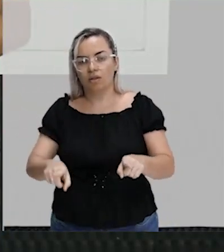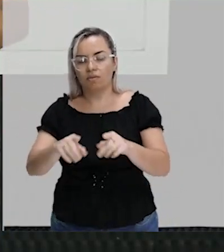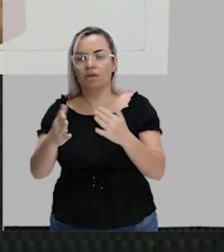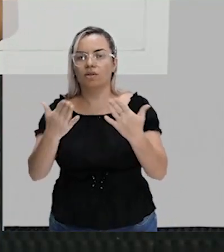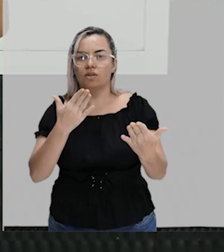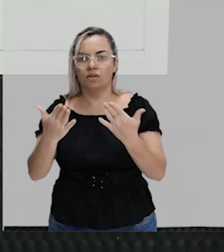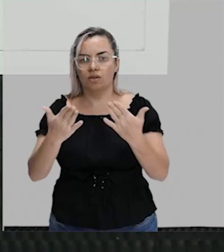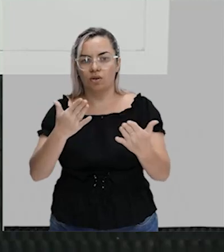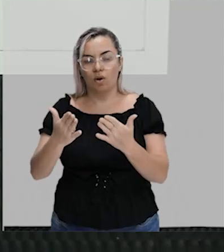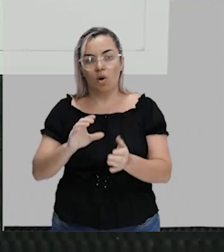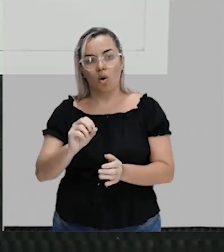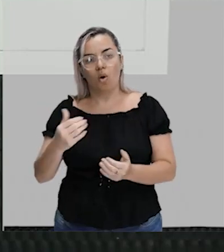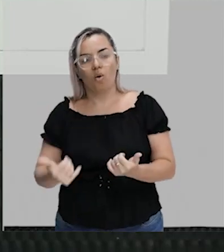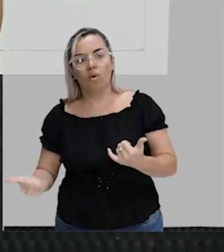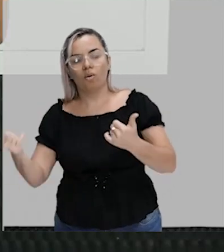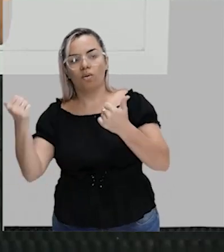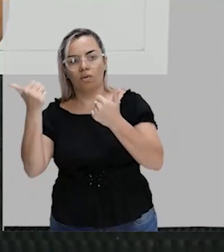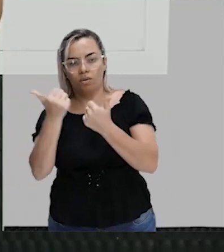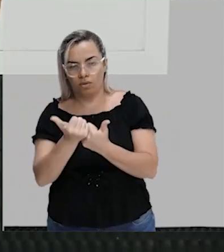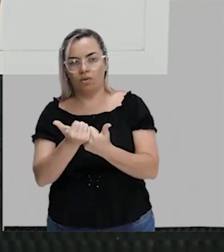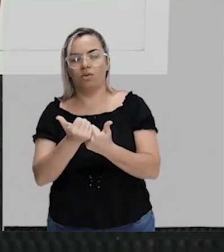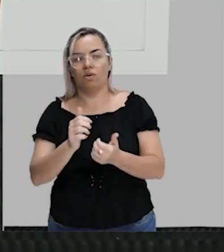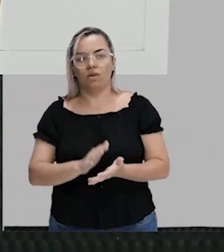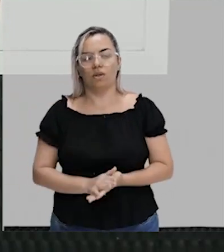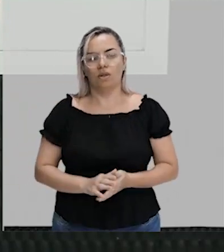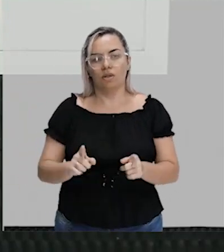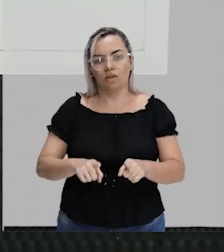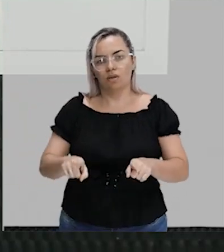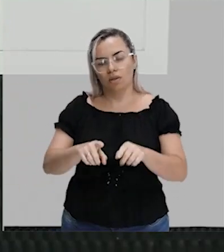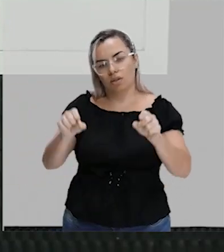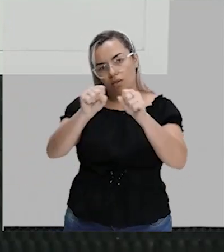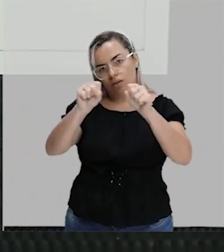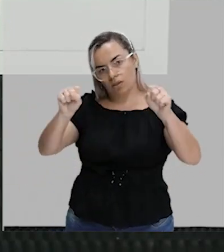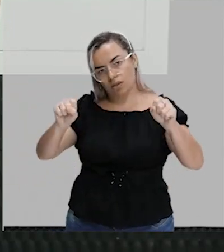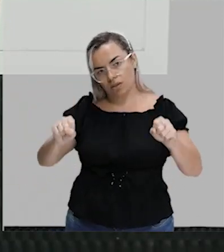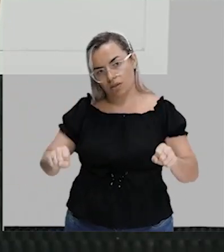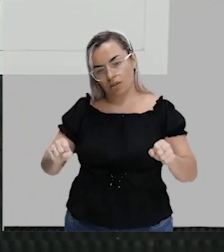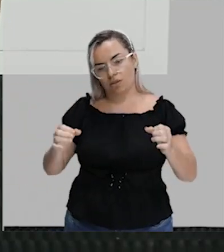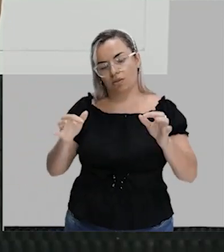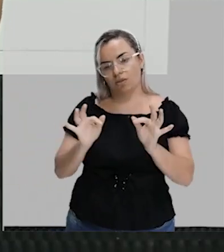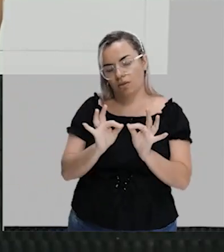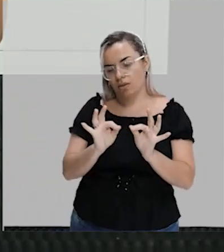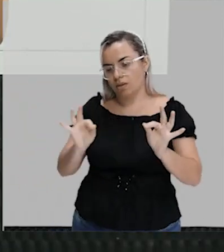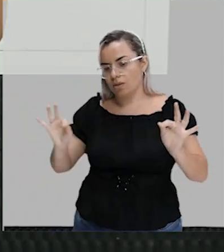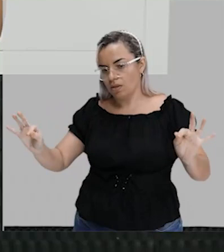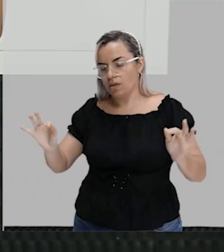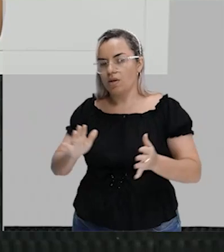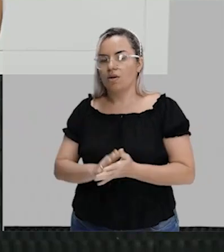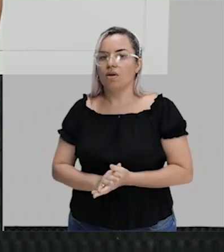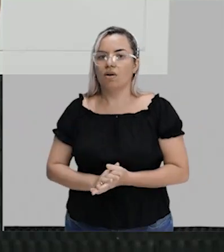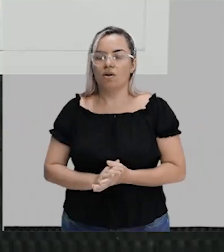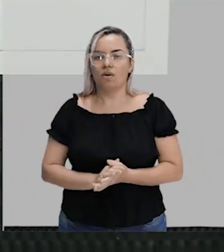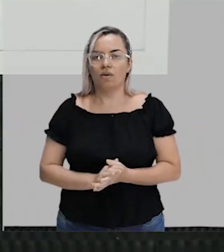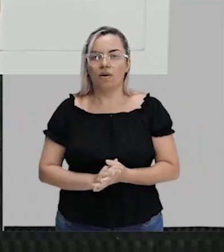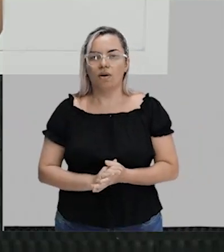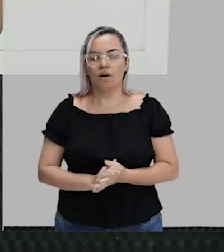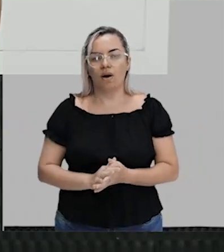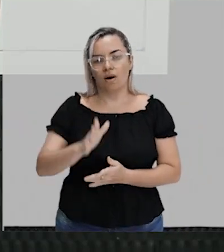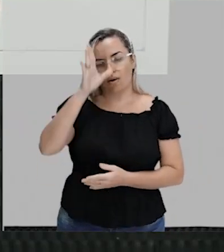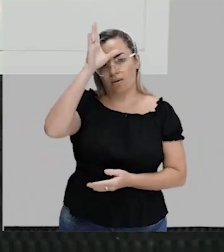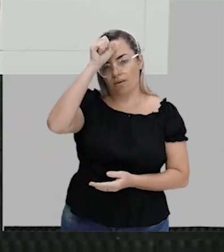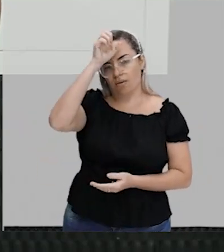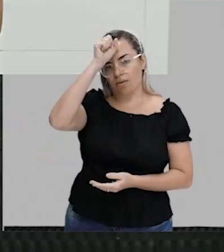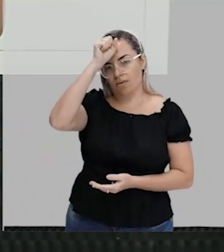método da substituição inclusive sistema de equações lineares é um assunto que a gente vai aprofundar aqui aí ele vem de